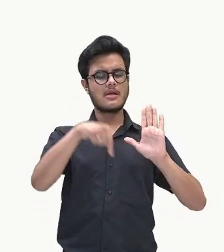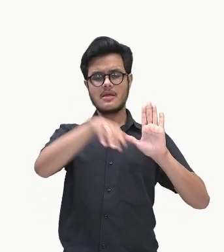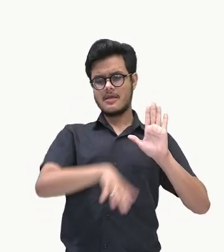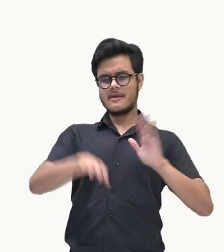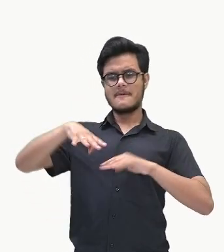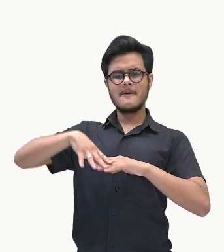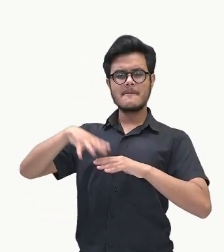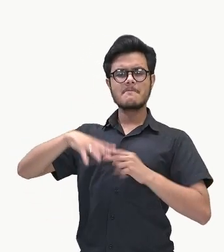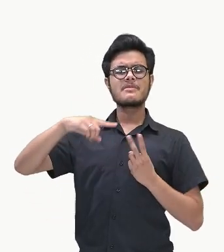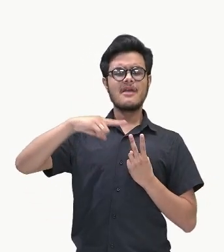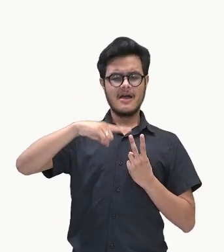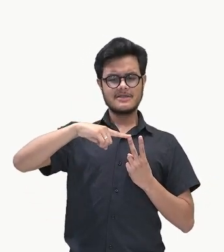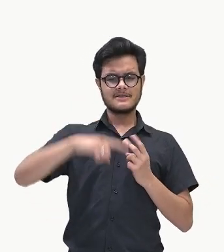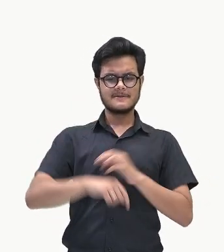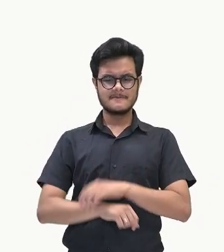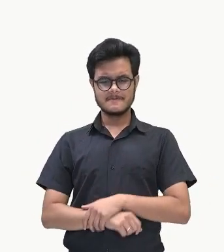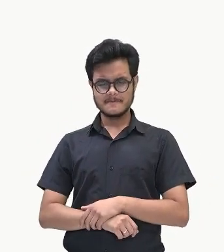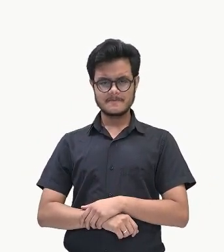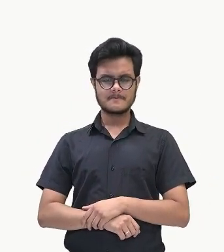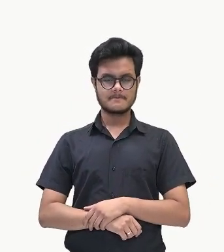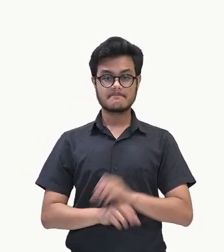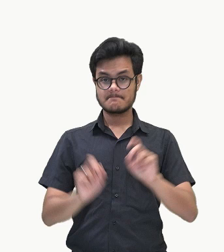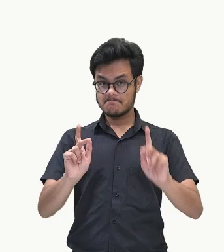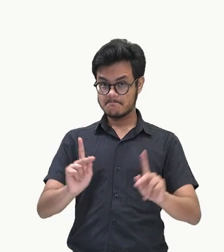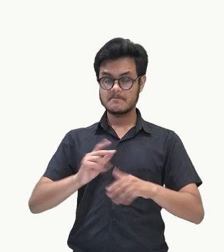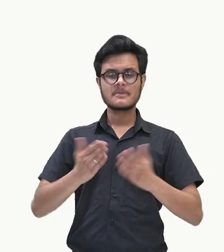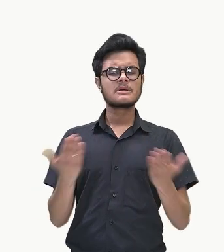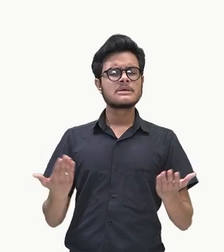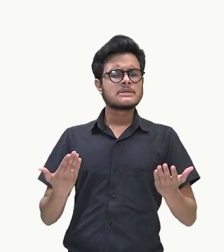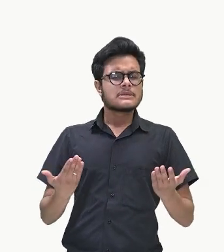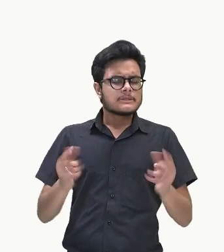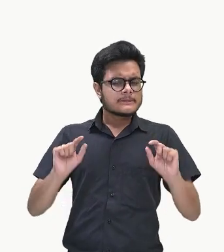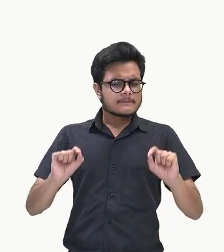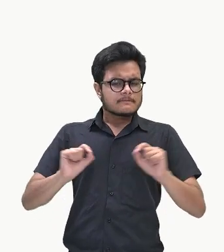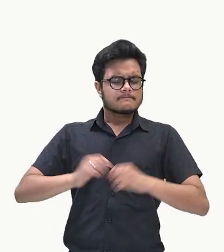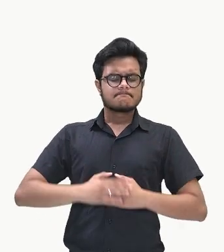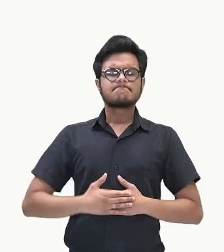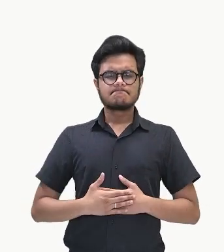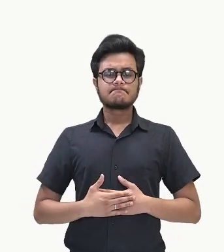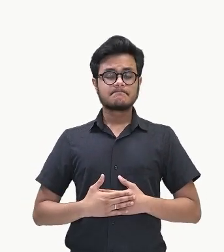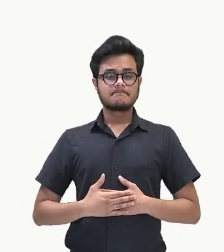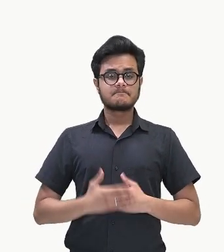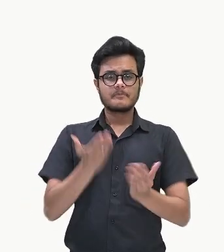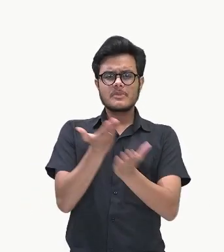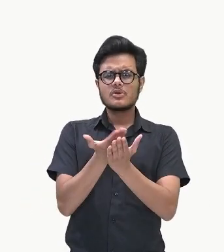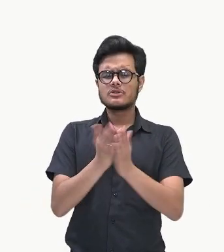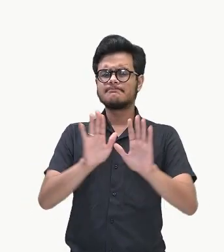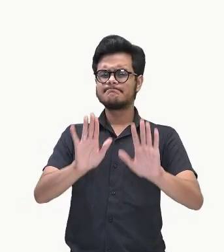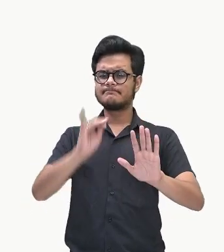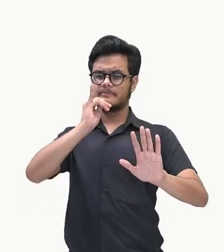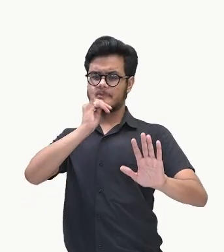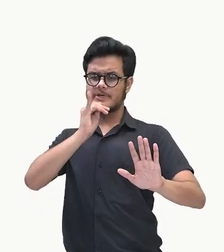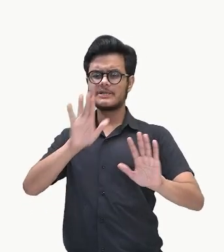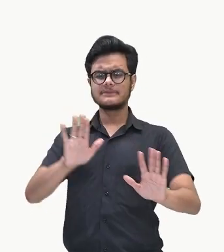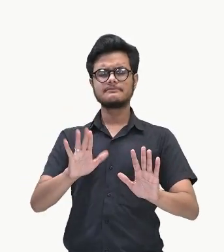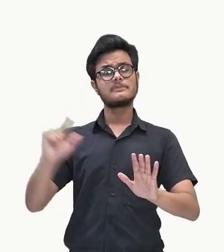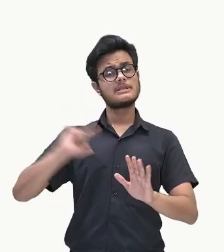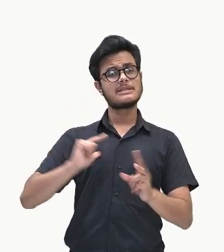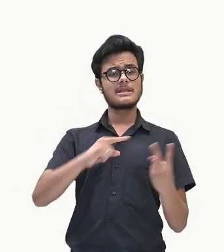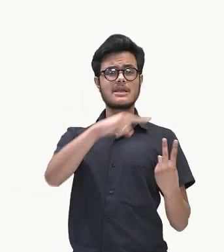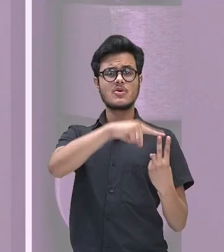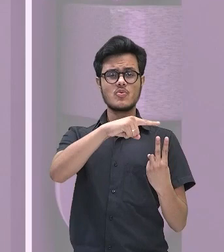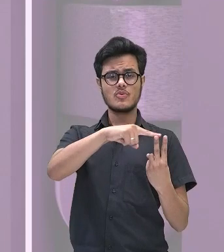da radiciação. Então, pessoal, nós vamos verificar o seguinte, tá? Nós